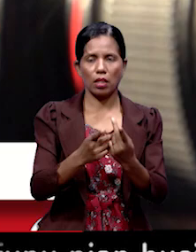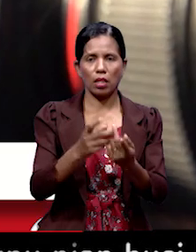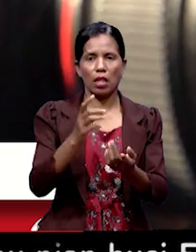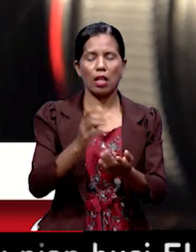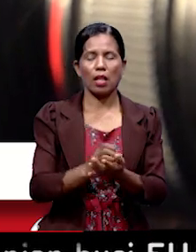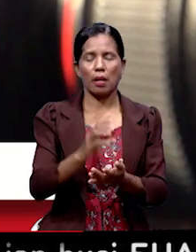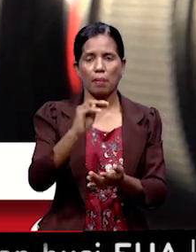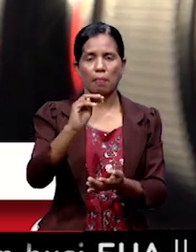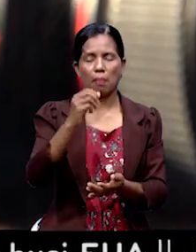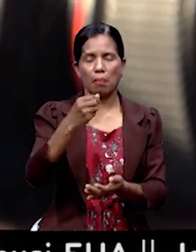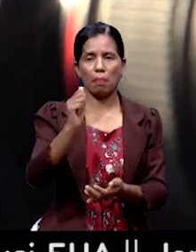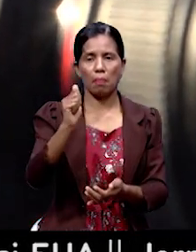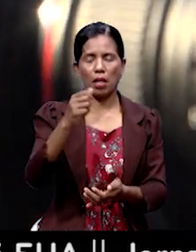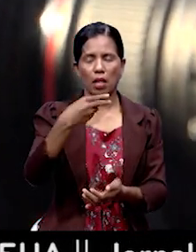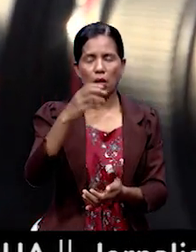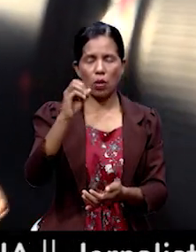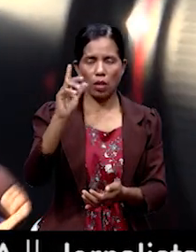Iha Apoyo.